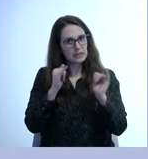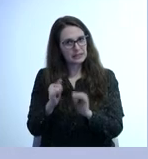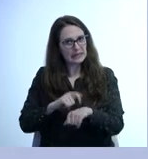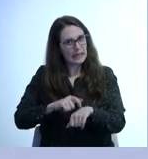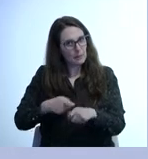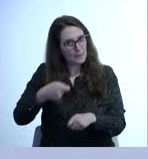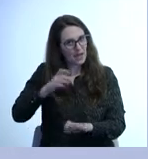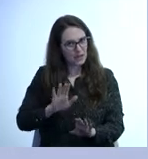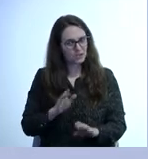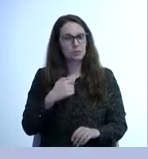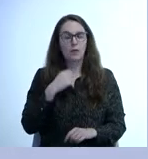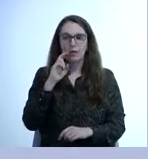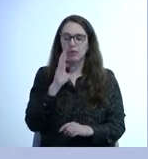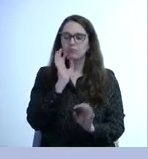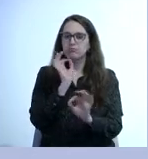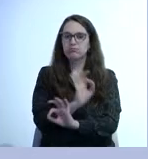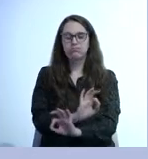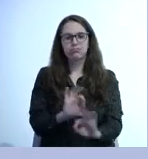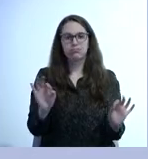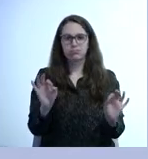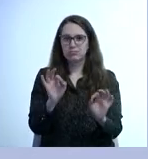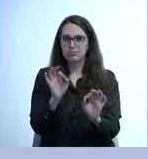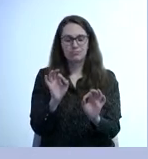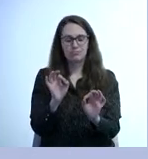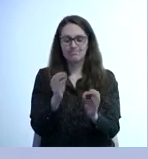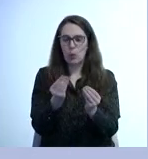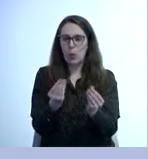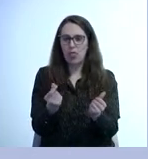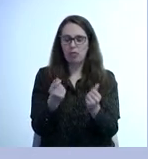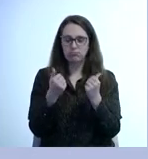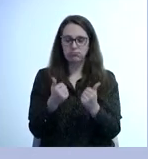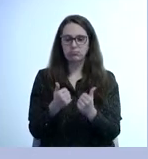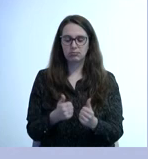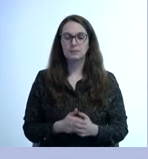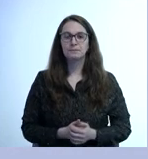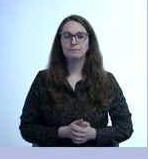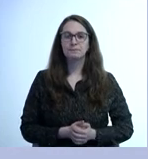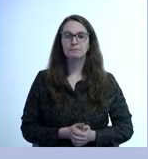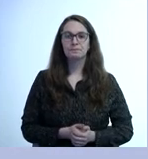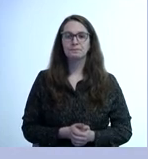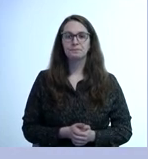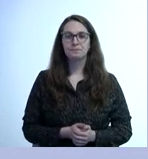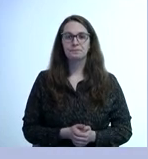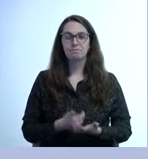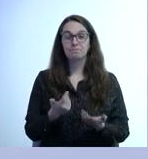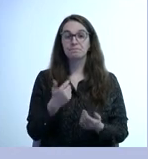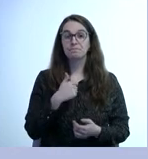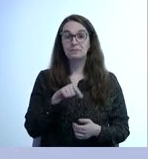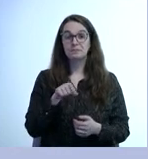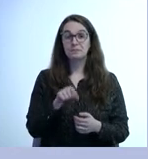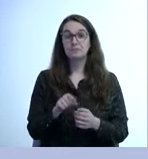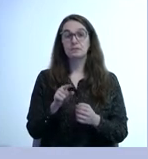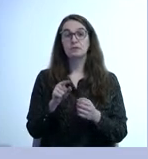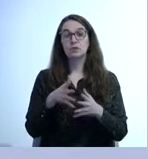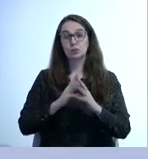ela é de uma qualidade que me parece absolutamente extraordinária. não só a